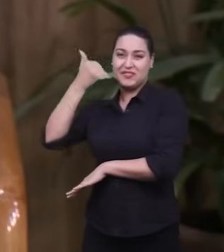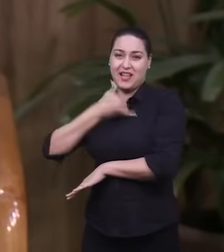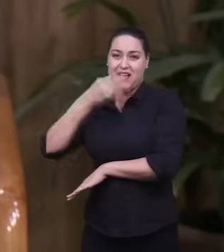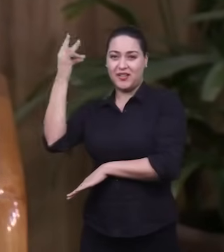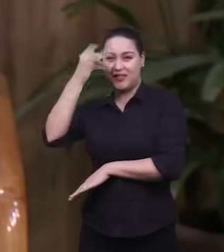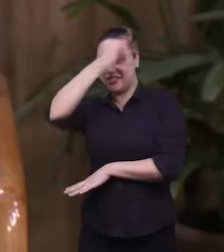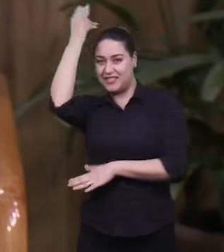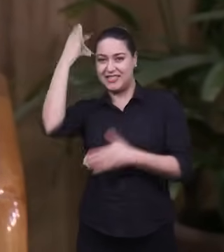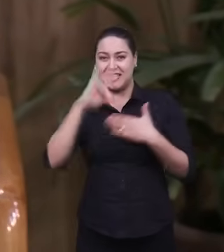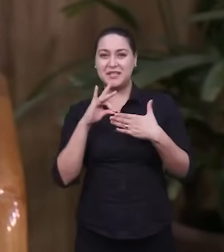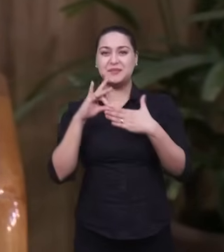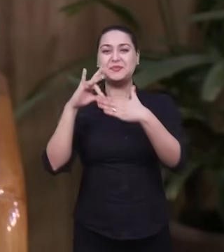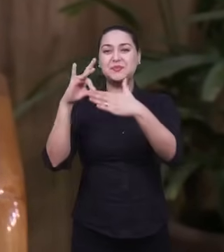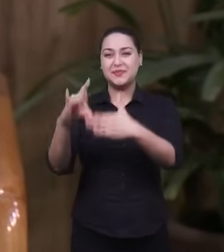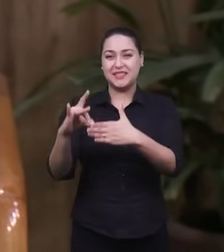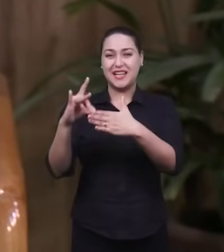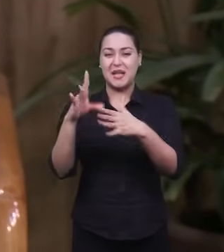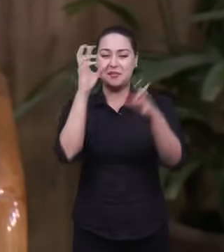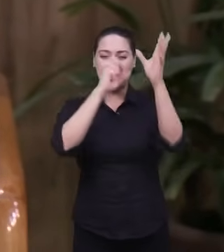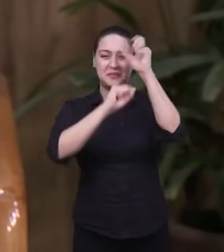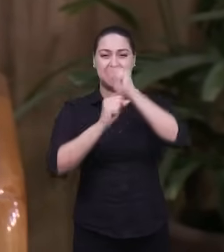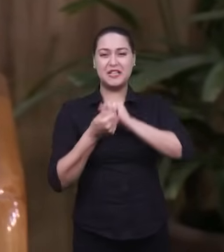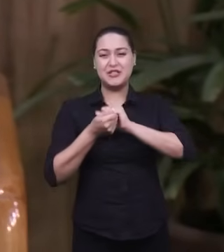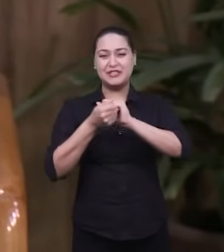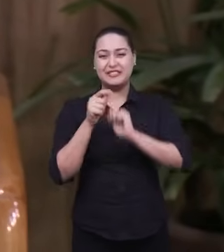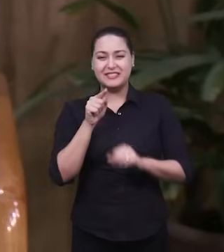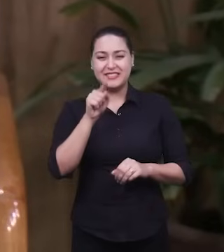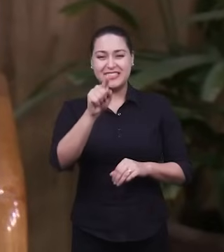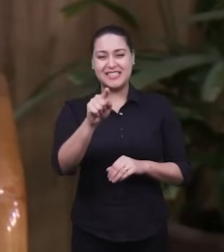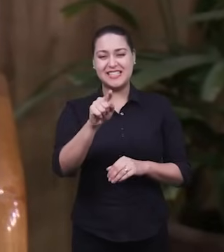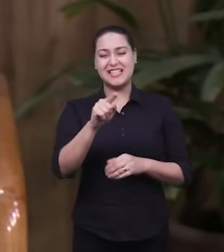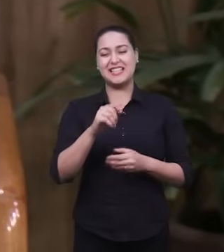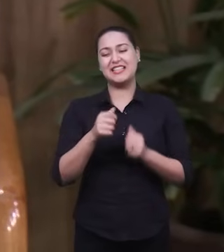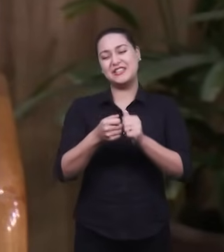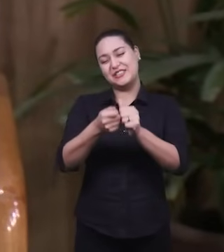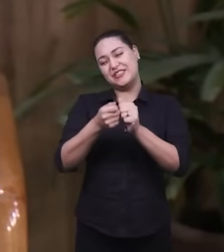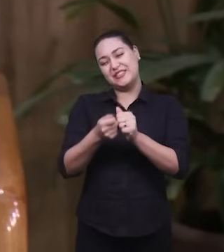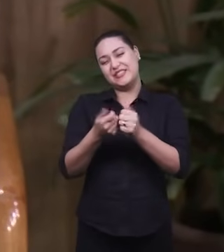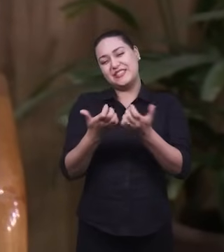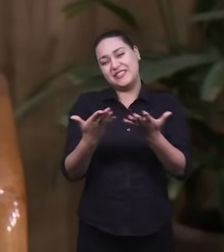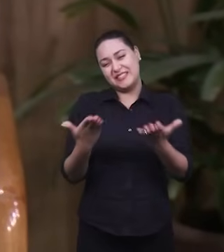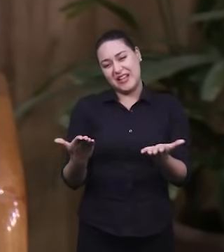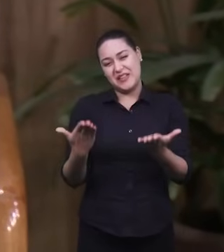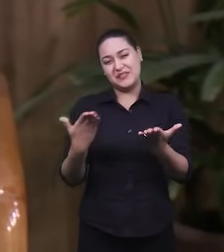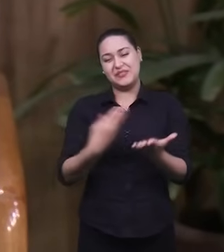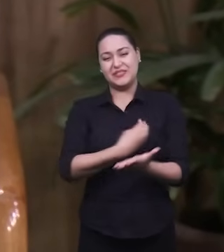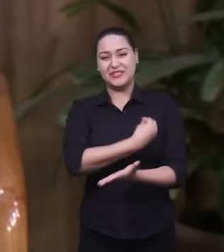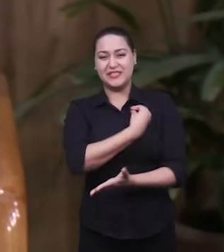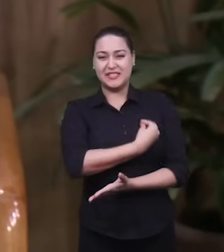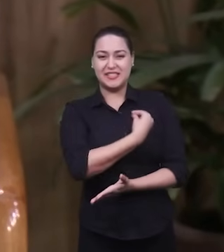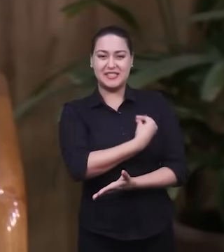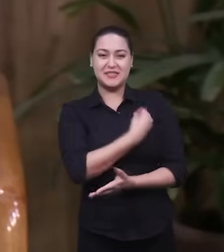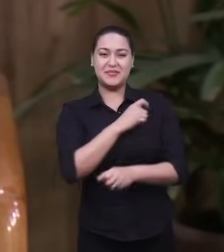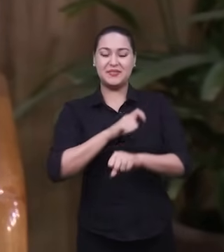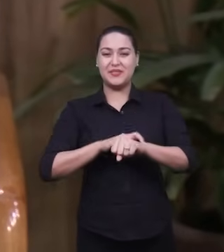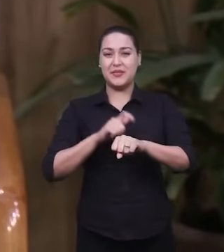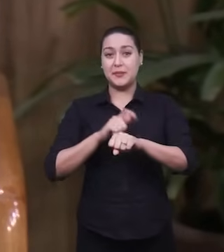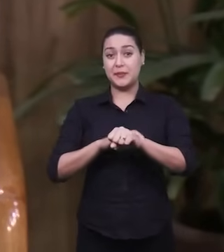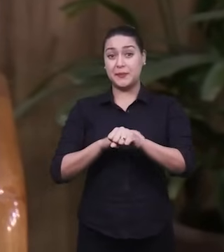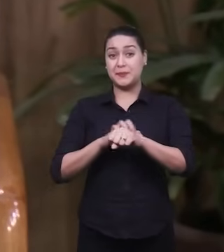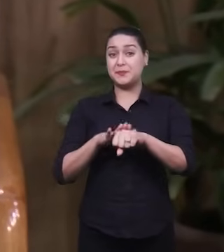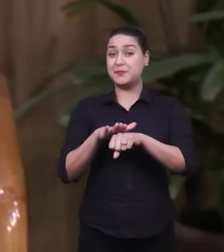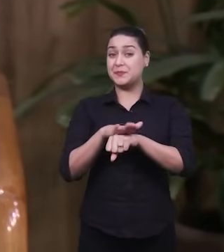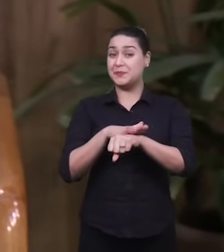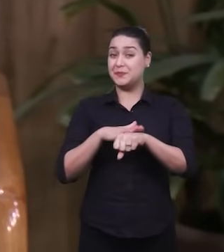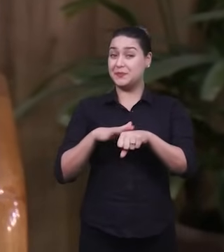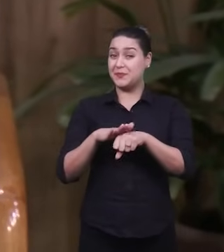a direção do Espírito Santo, e para aprender junto com você que está aí do outro lado, junto com a gente, participando desse momento, desse encontro, dessa